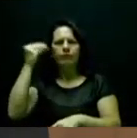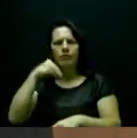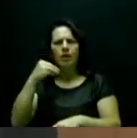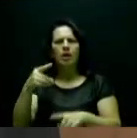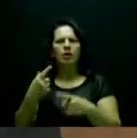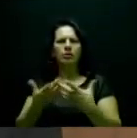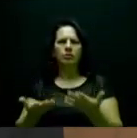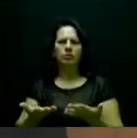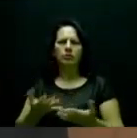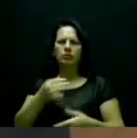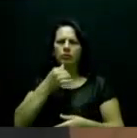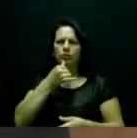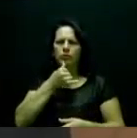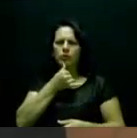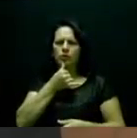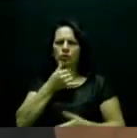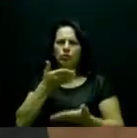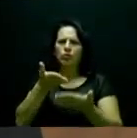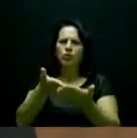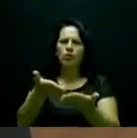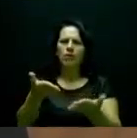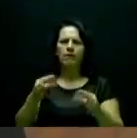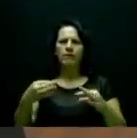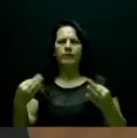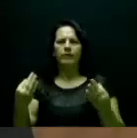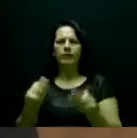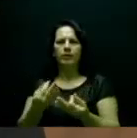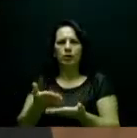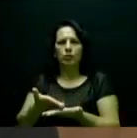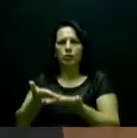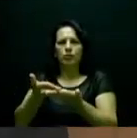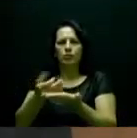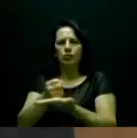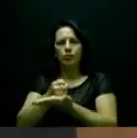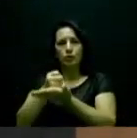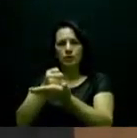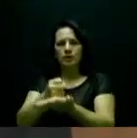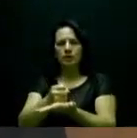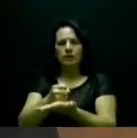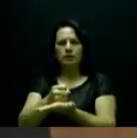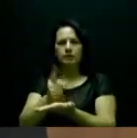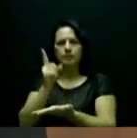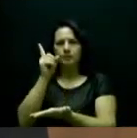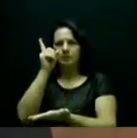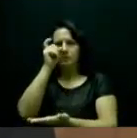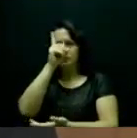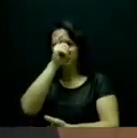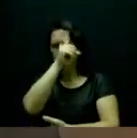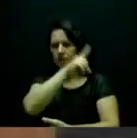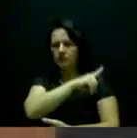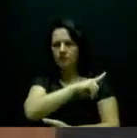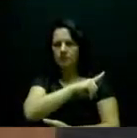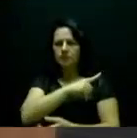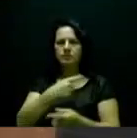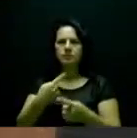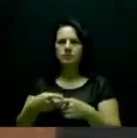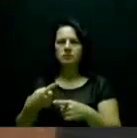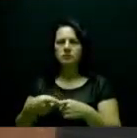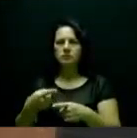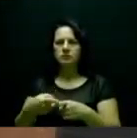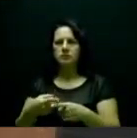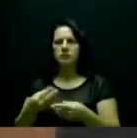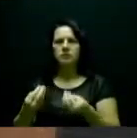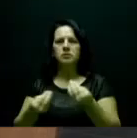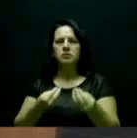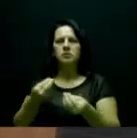muito triste, né? Porque quando atinge a família é o pilar, né, de sustentabilidade, né? Então, assim, foram dias difíceis, né? Porque você fica mensurando, né, de